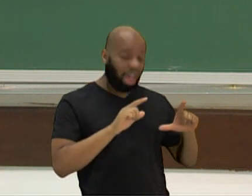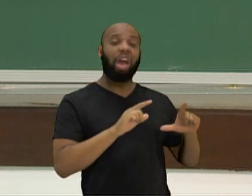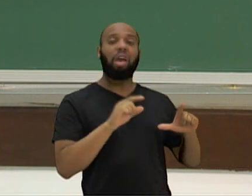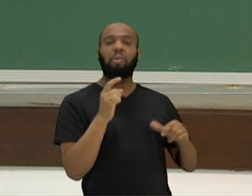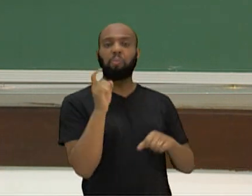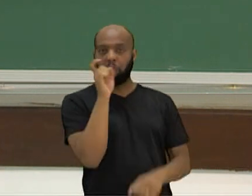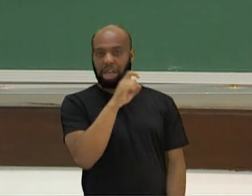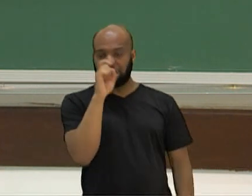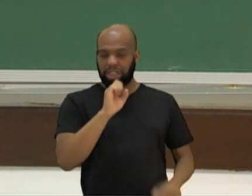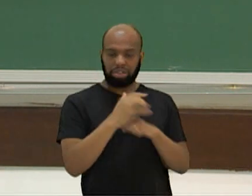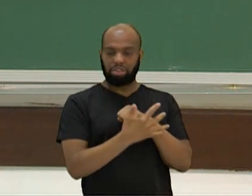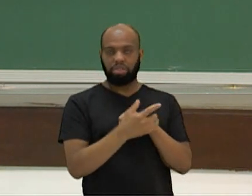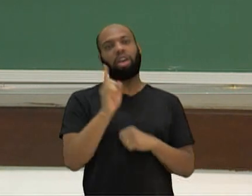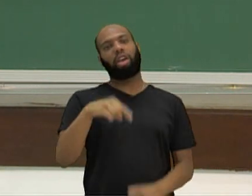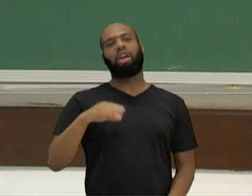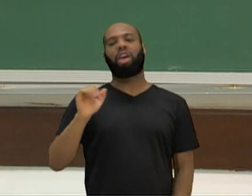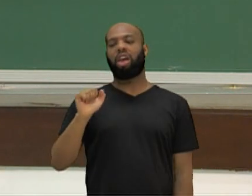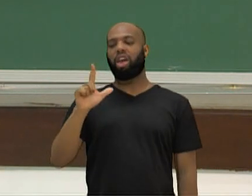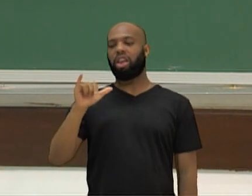certa forma.